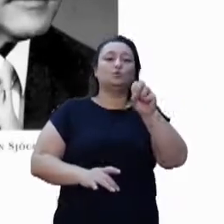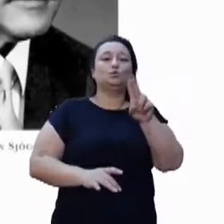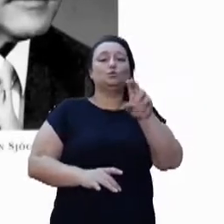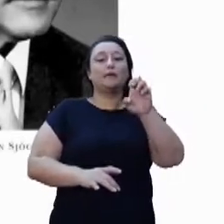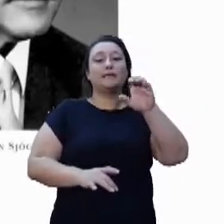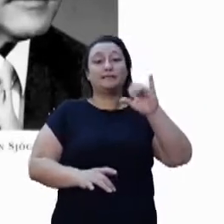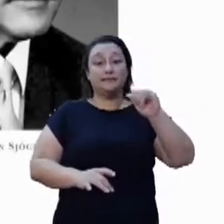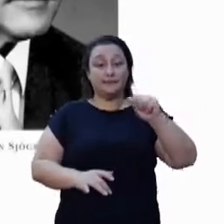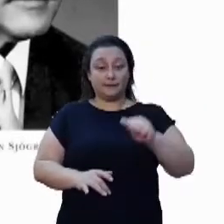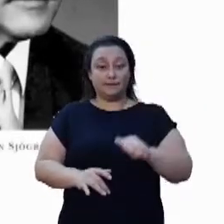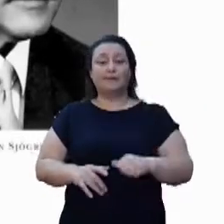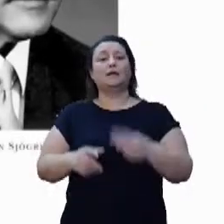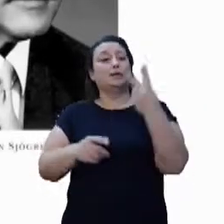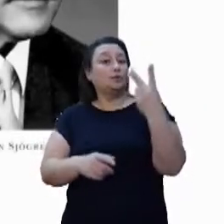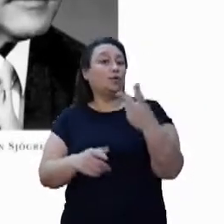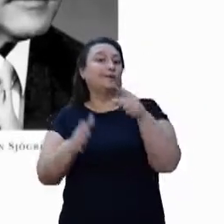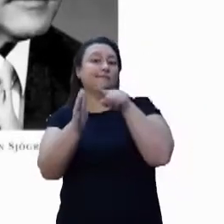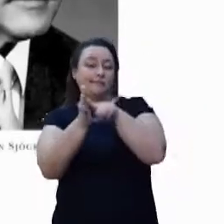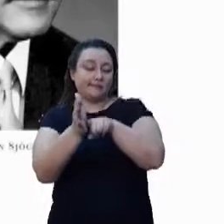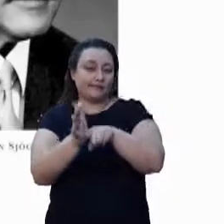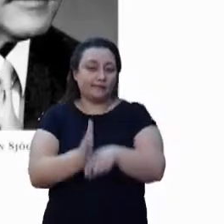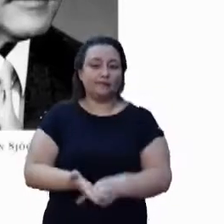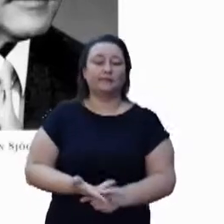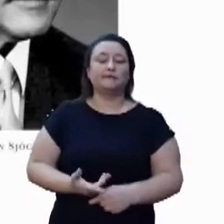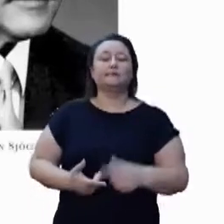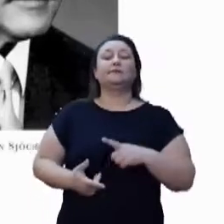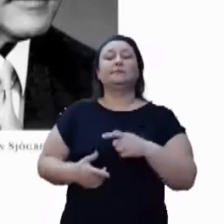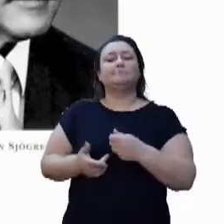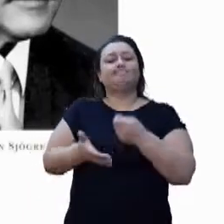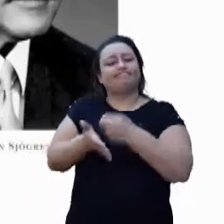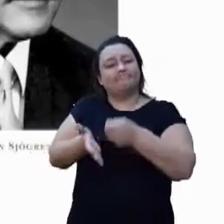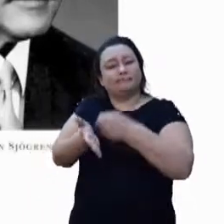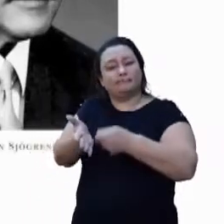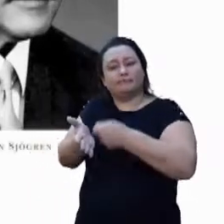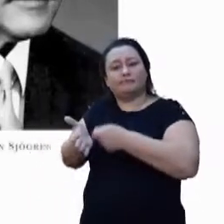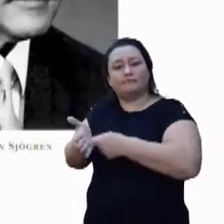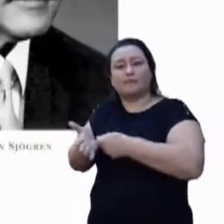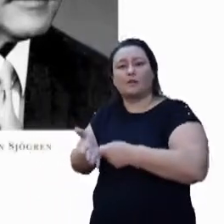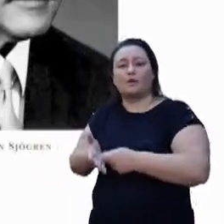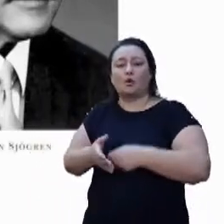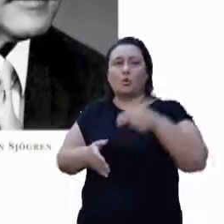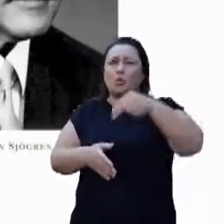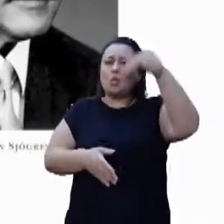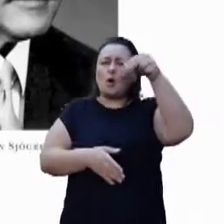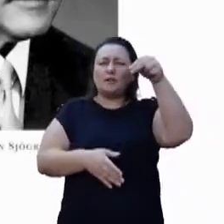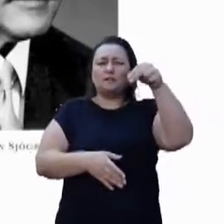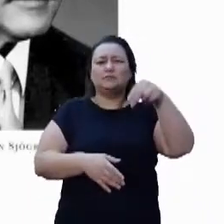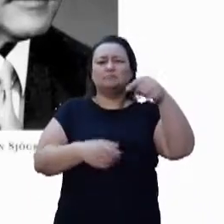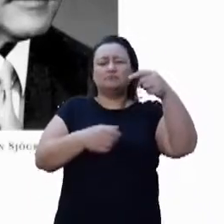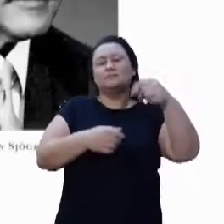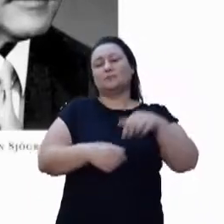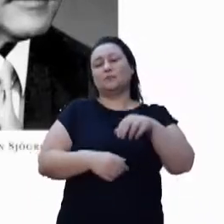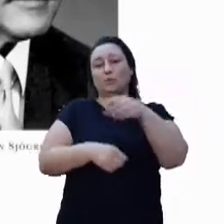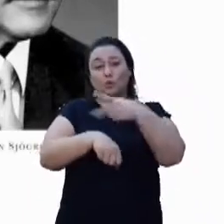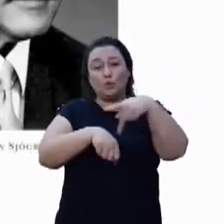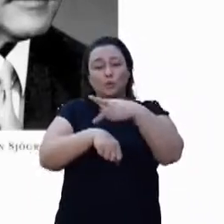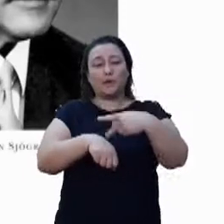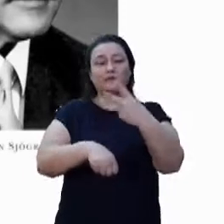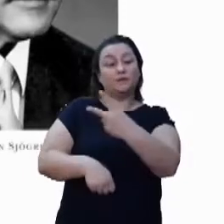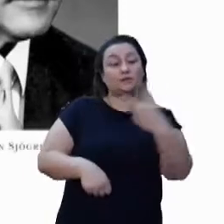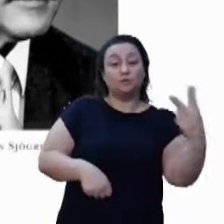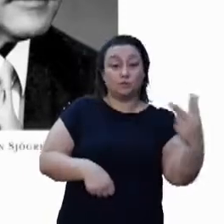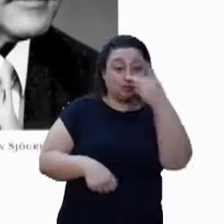dois pesquisadores, Sjögren e Larsson, que descreveram em uma região do norte da Suécia 28 indivíduos com a tríade já